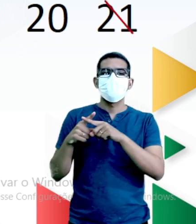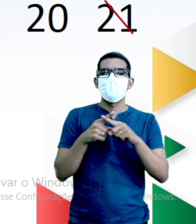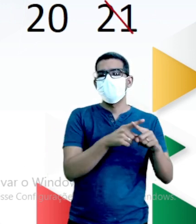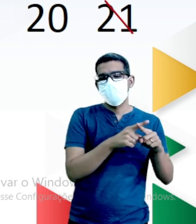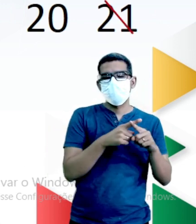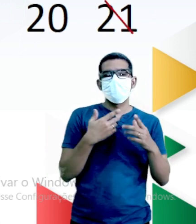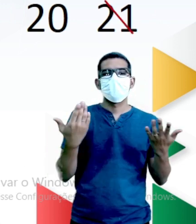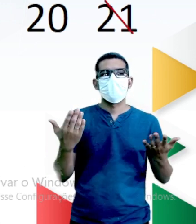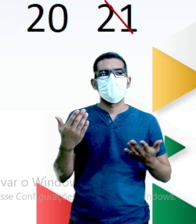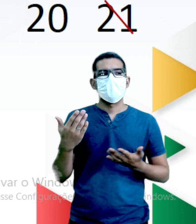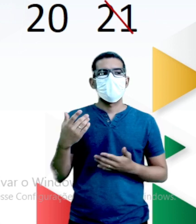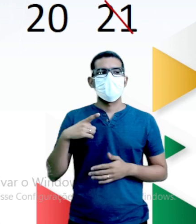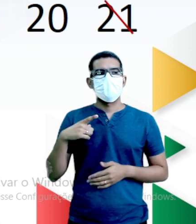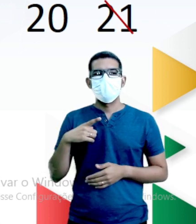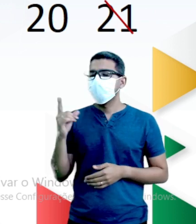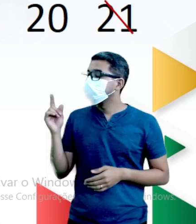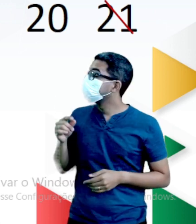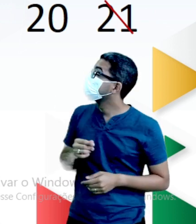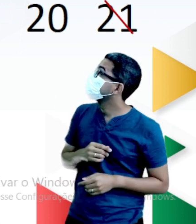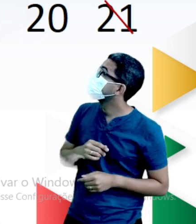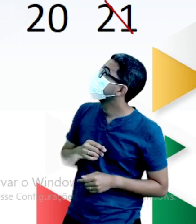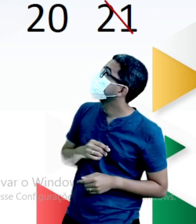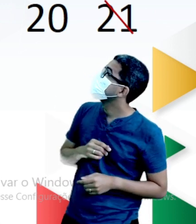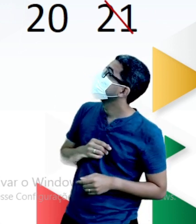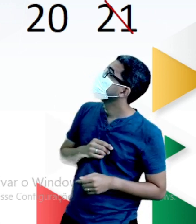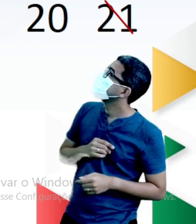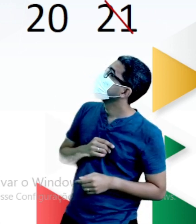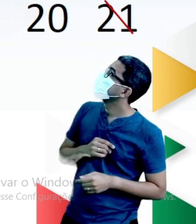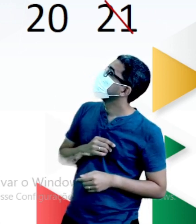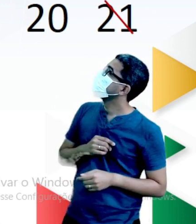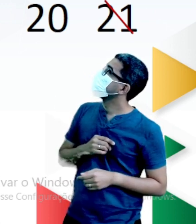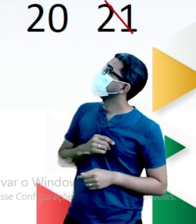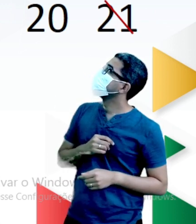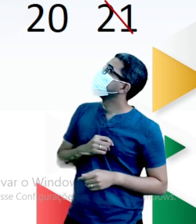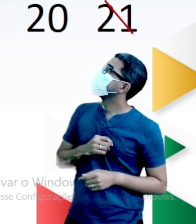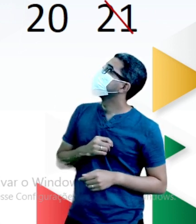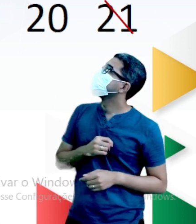O 6, o 9, o 12, o 15, 18, 21,